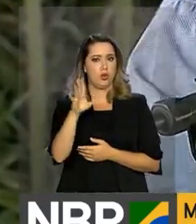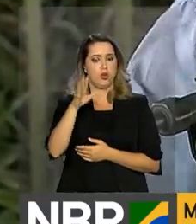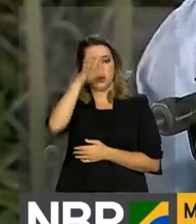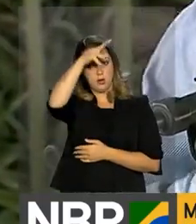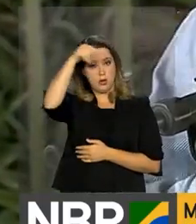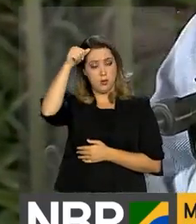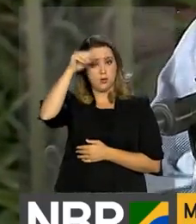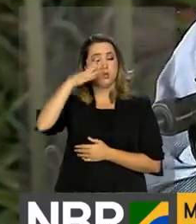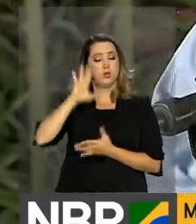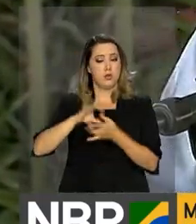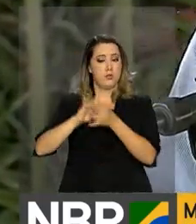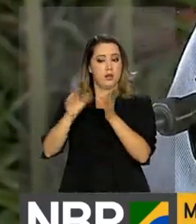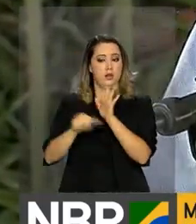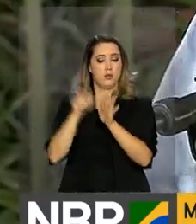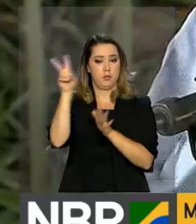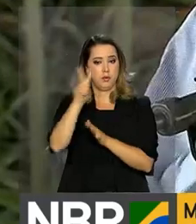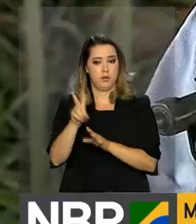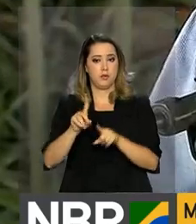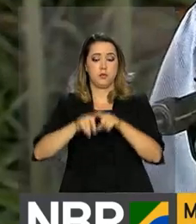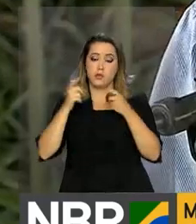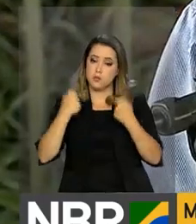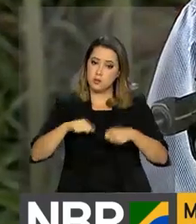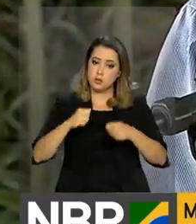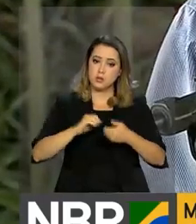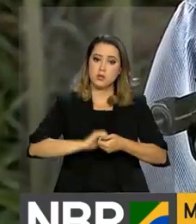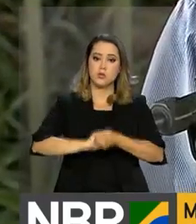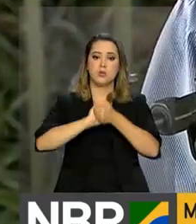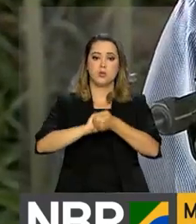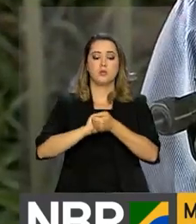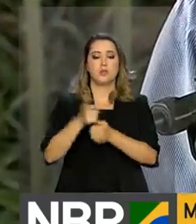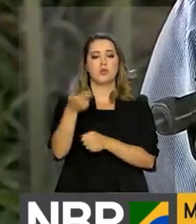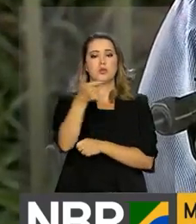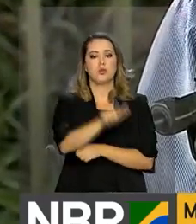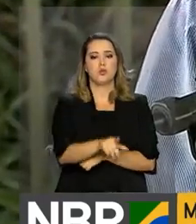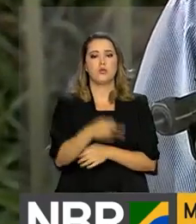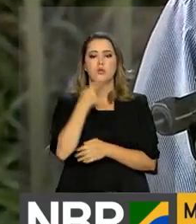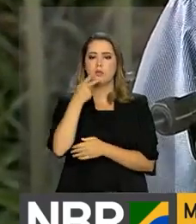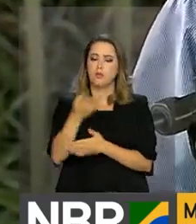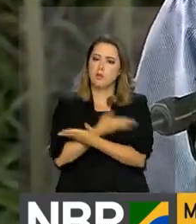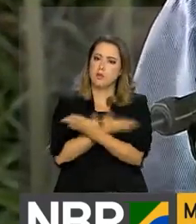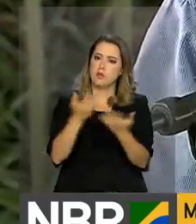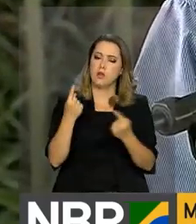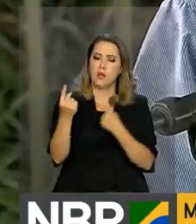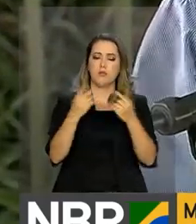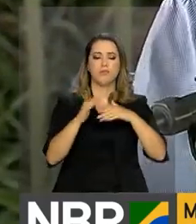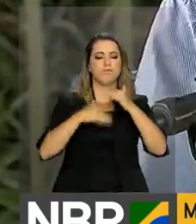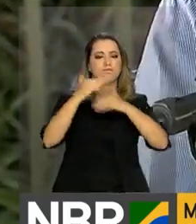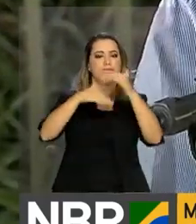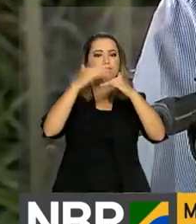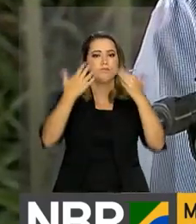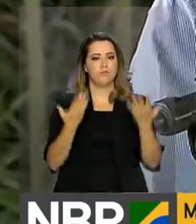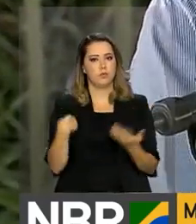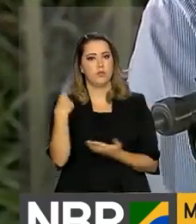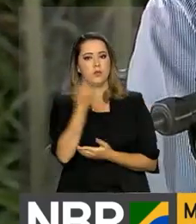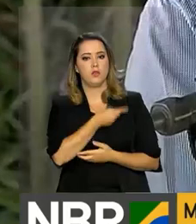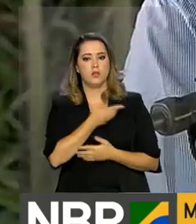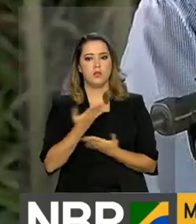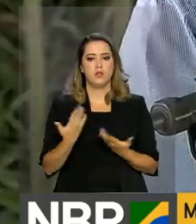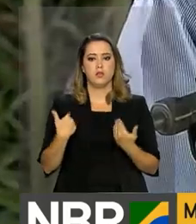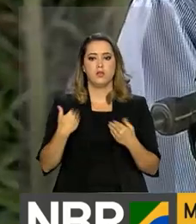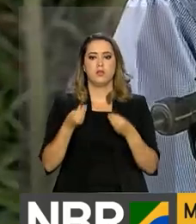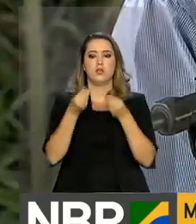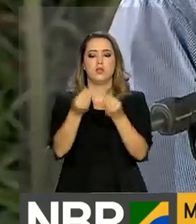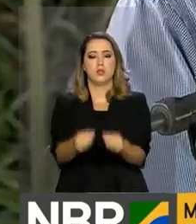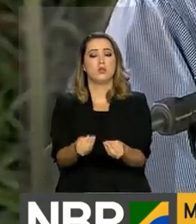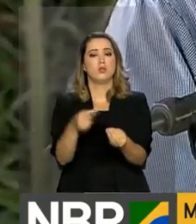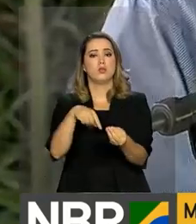quero, na verdade, cumprimentá-los mais uma vez e desejar que cada vez mais nós nos dediquemos ao